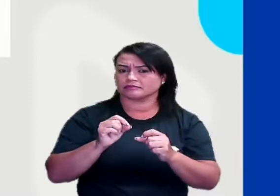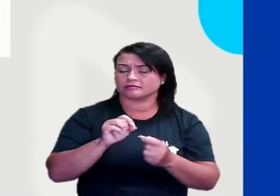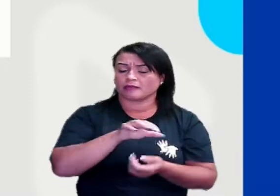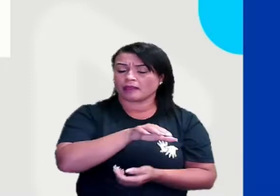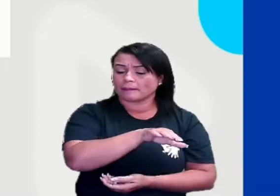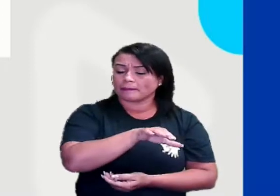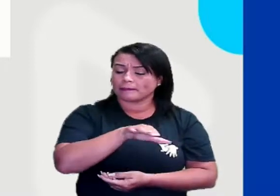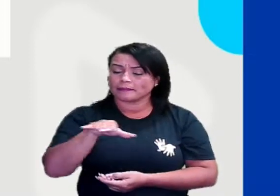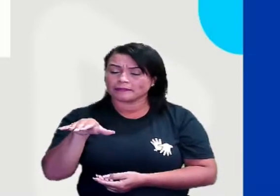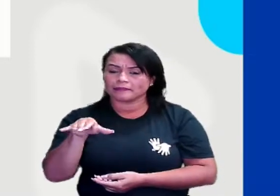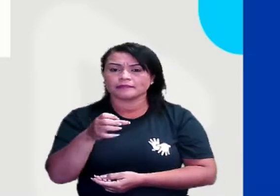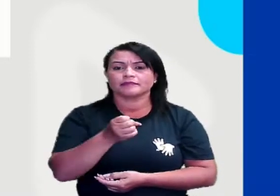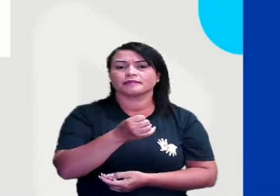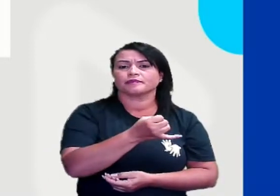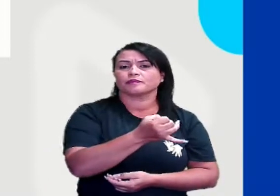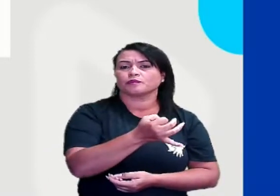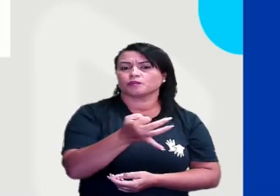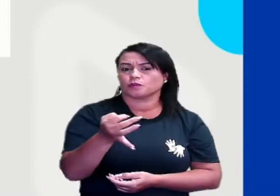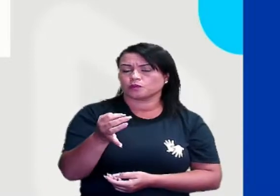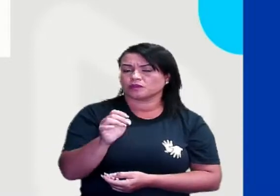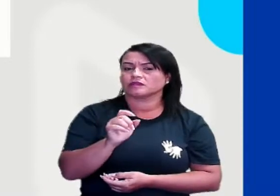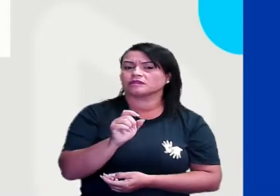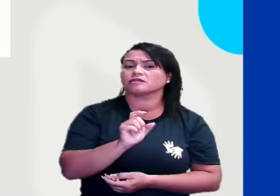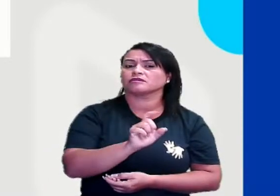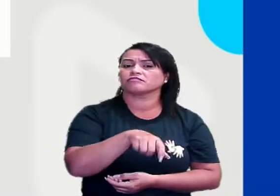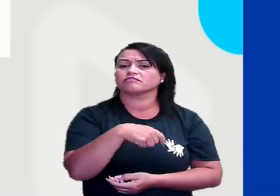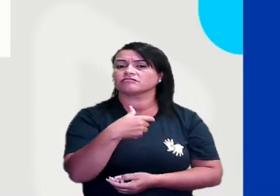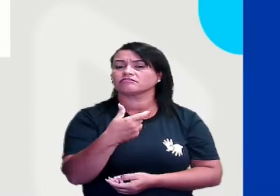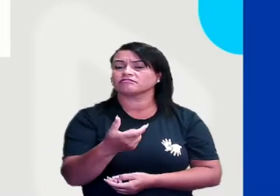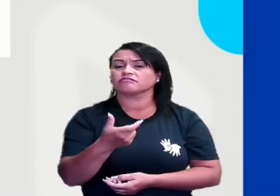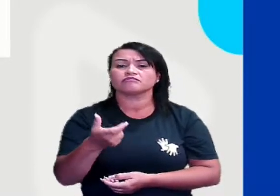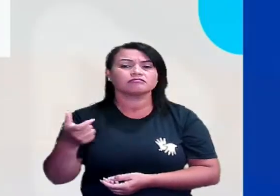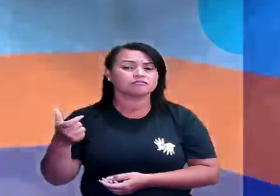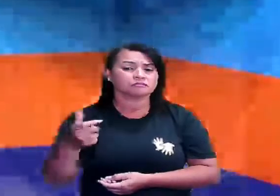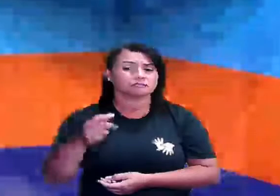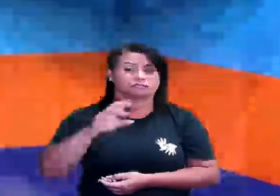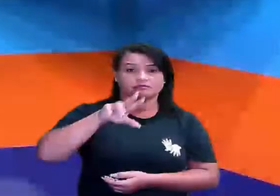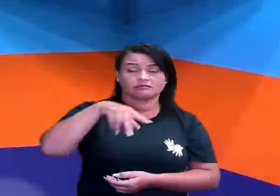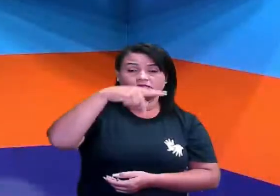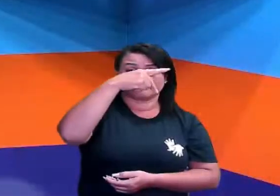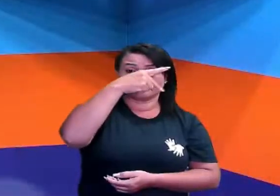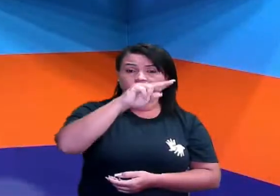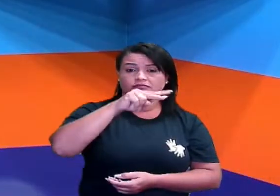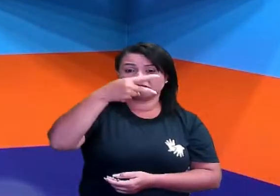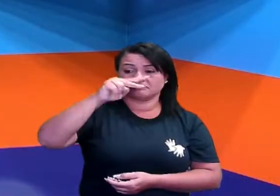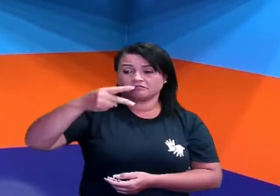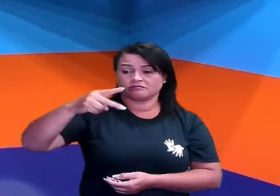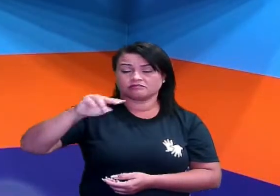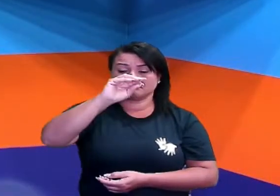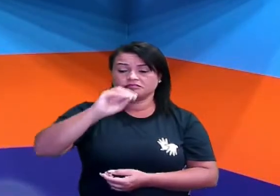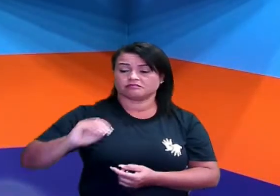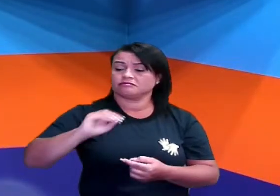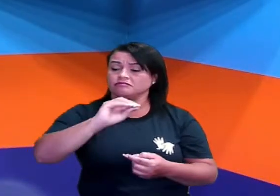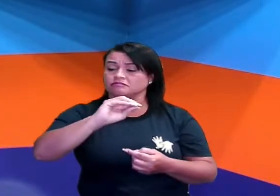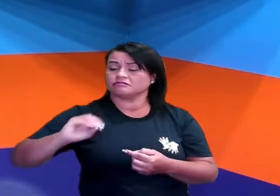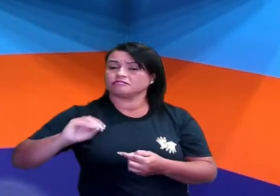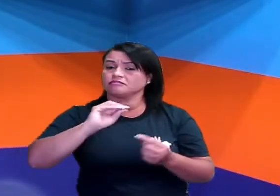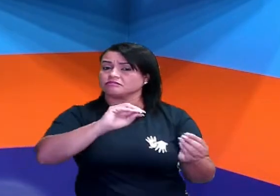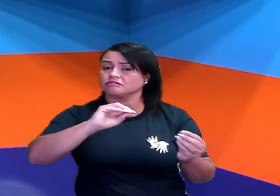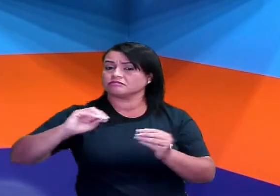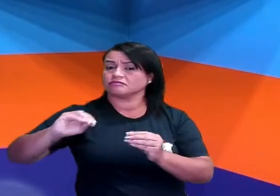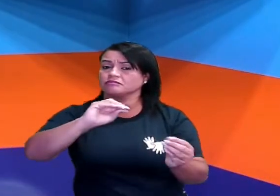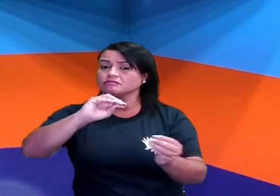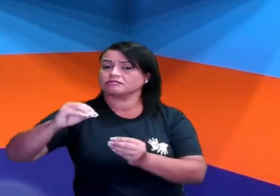base vai ser a quantidade de vezes de quem? Do meu expoente, não é isso? Então, se o meu expoente é